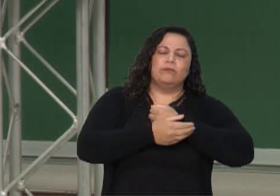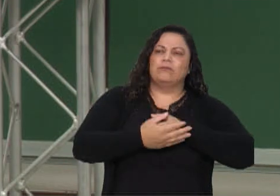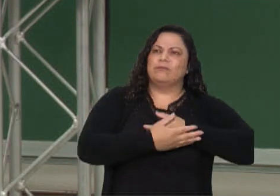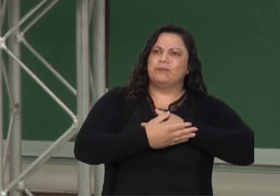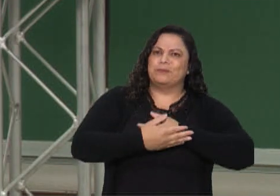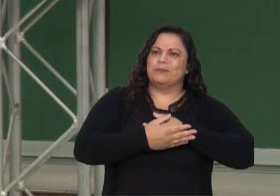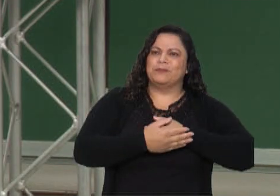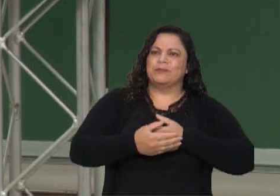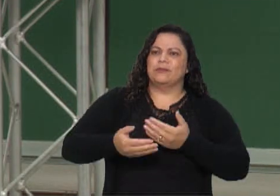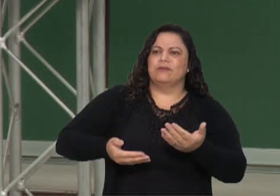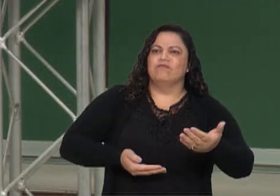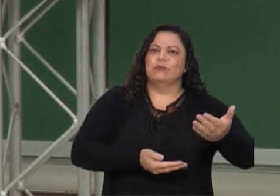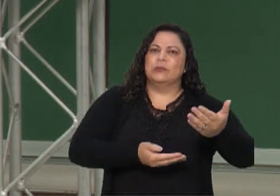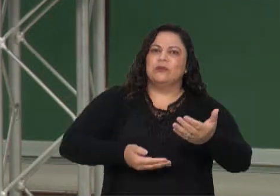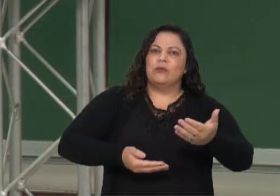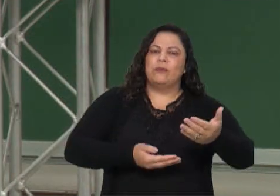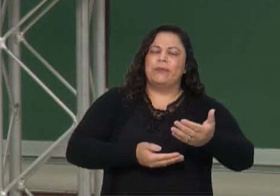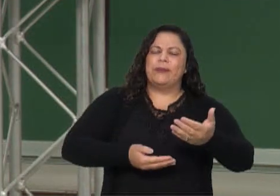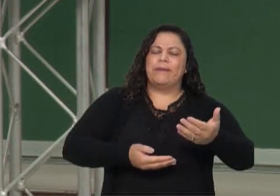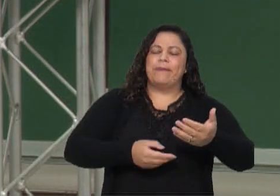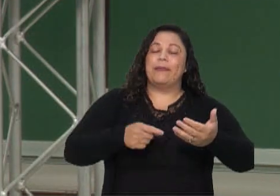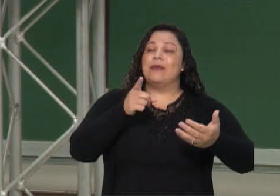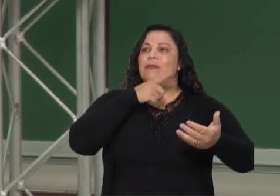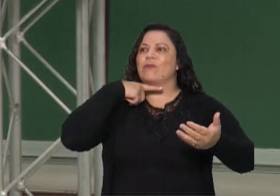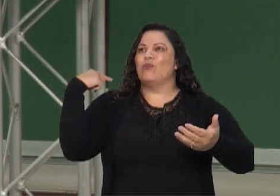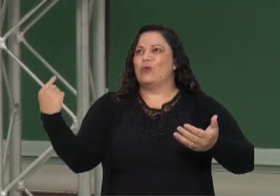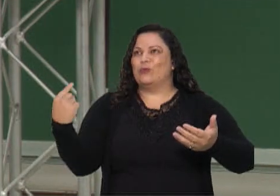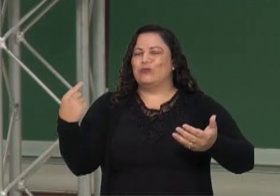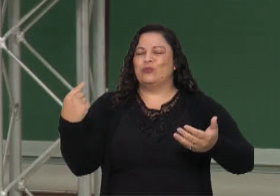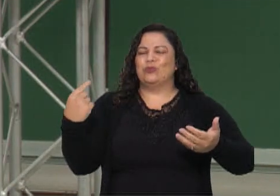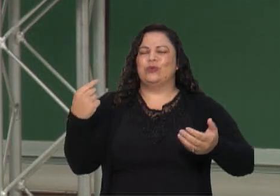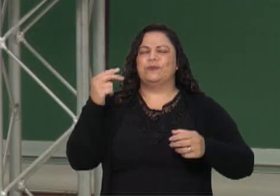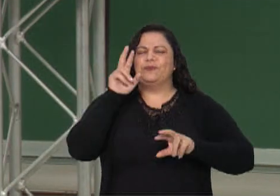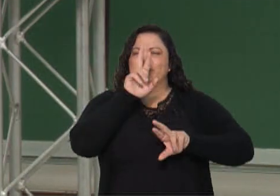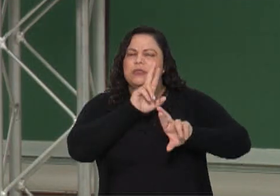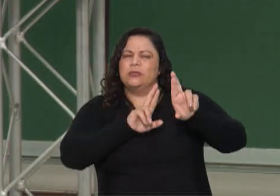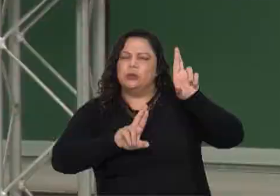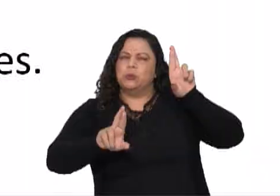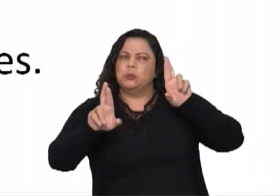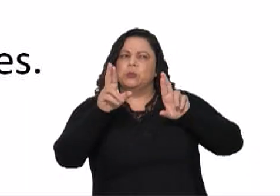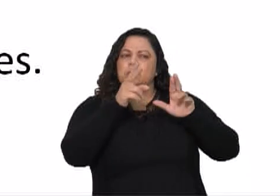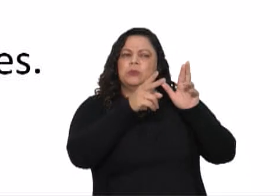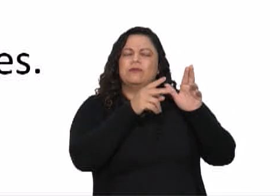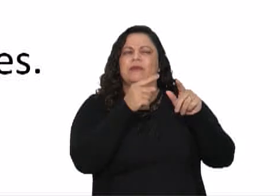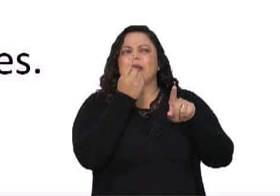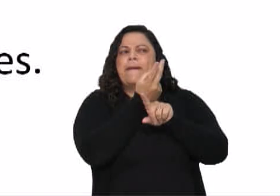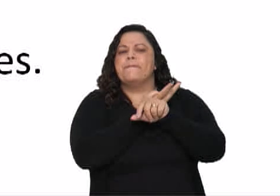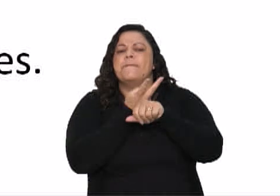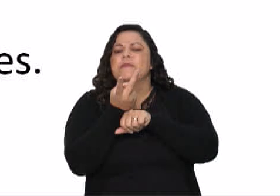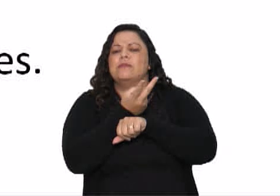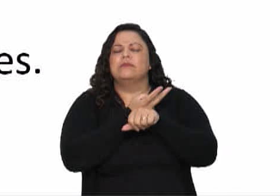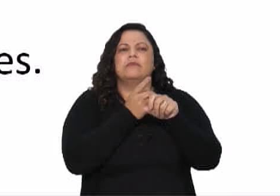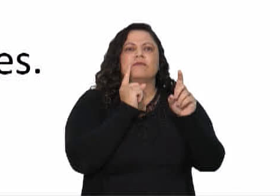Então, se a gente procurar aqui minucioso, bem com calma, né? A gente vai achar 6 vezes essa